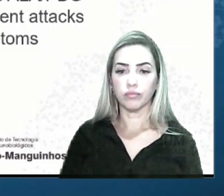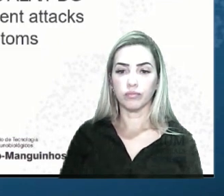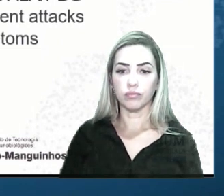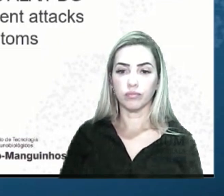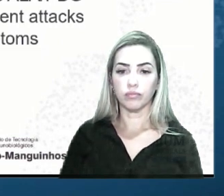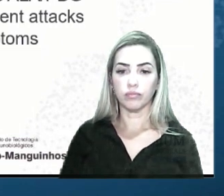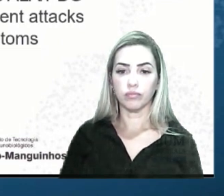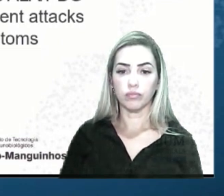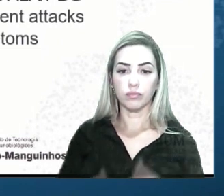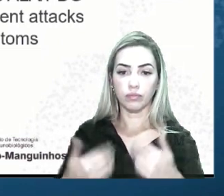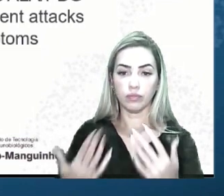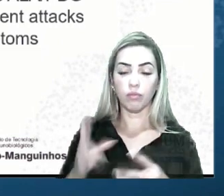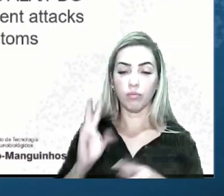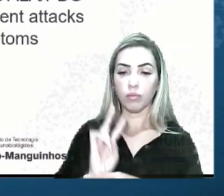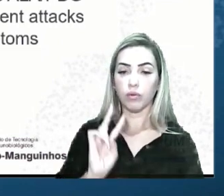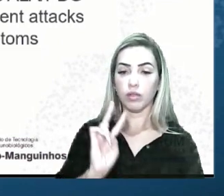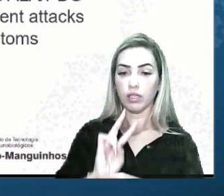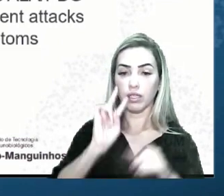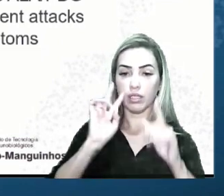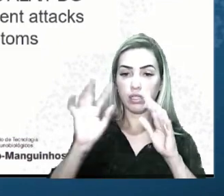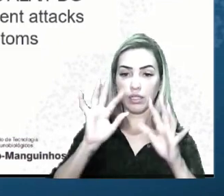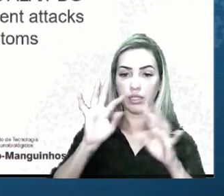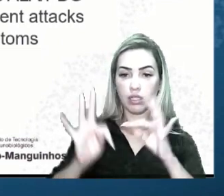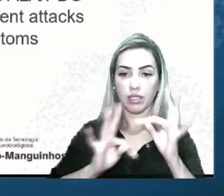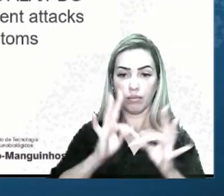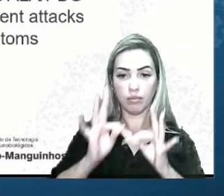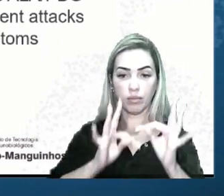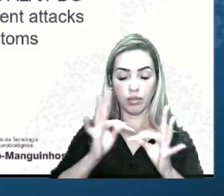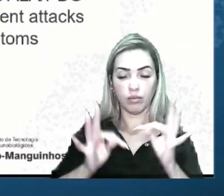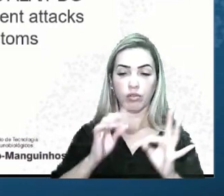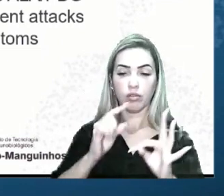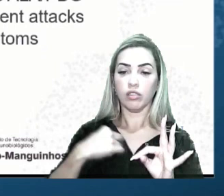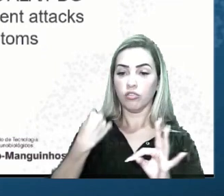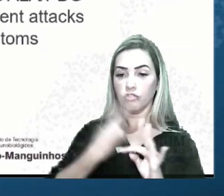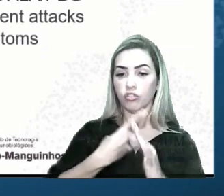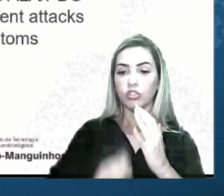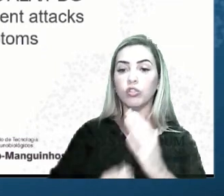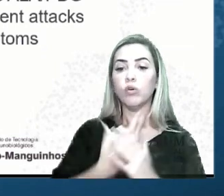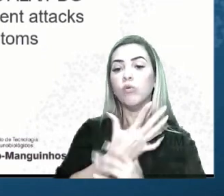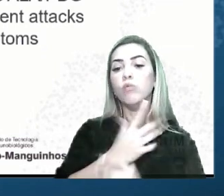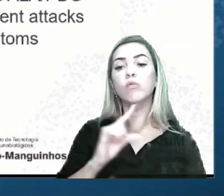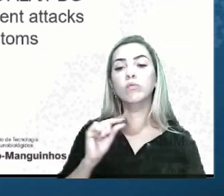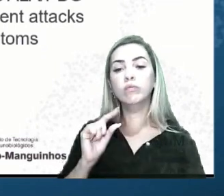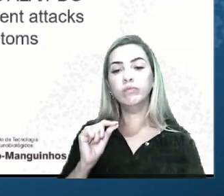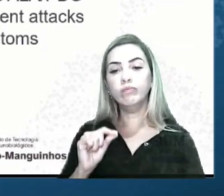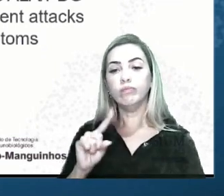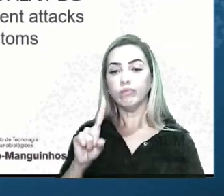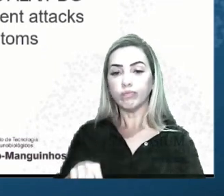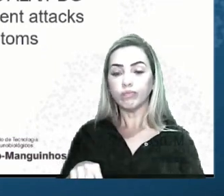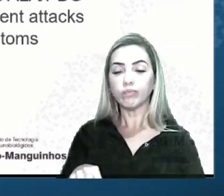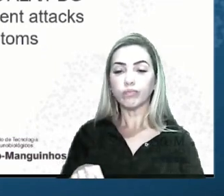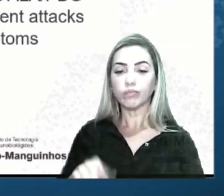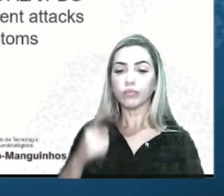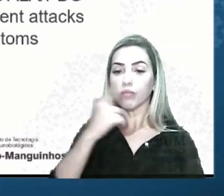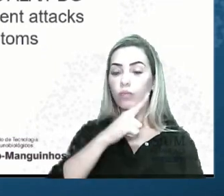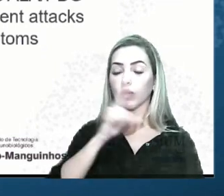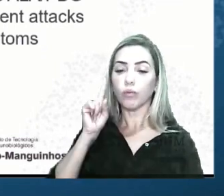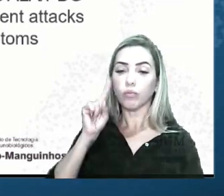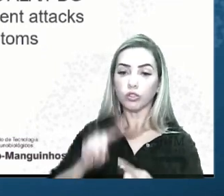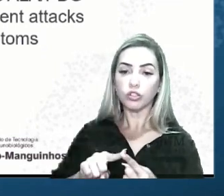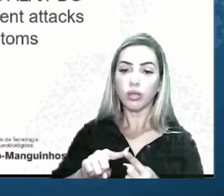a hipótese terapêutica aqui que a gente criou é atingir